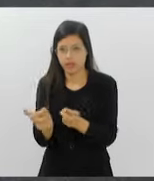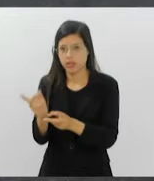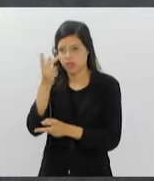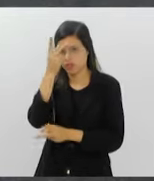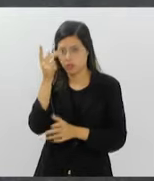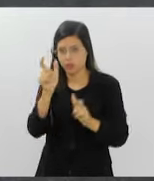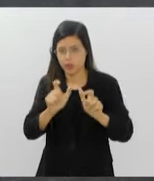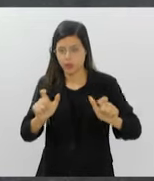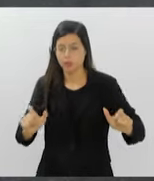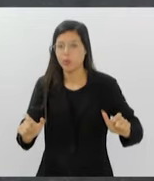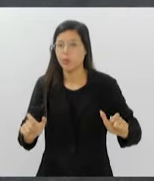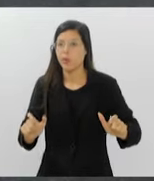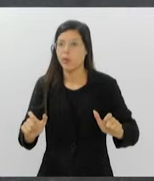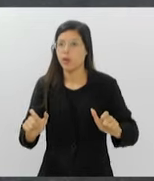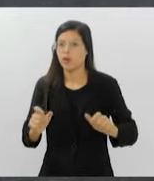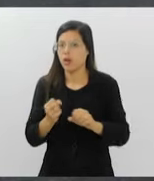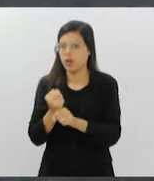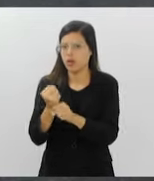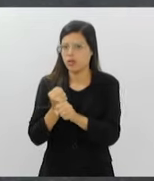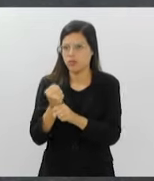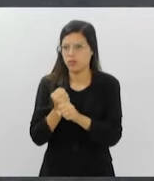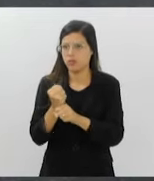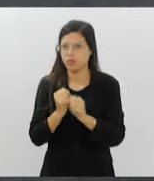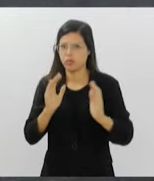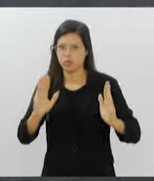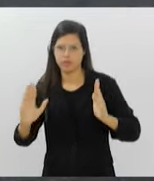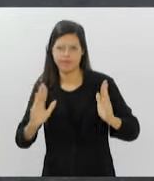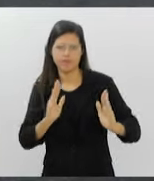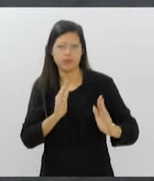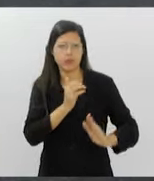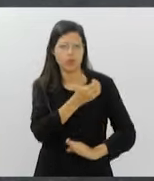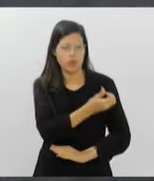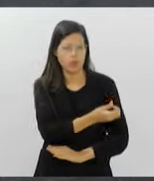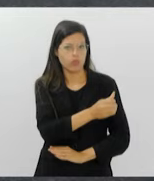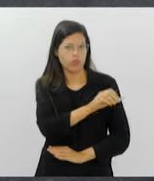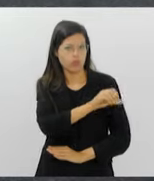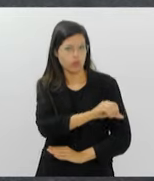pasmem, presidente, nos anos, entre os anos de